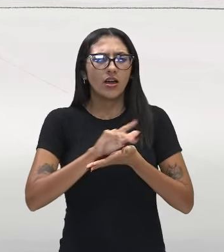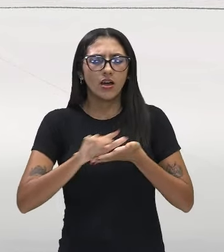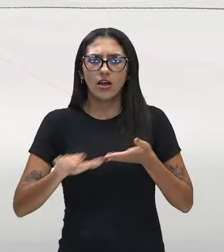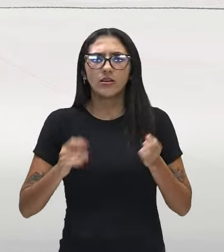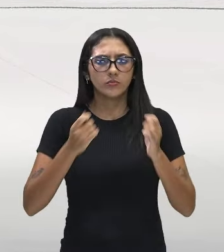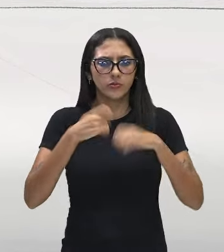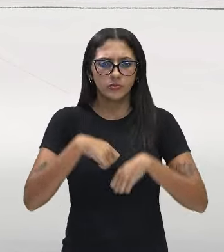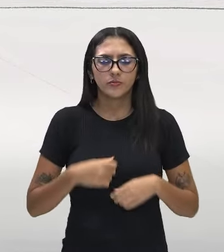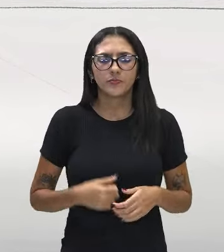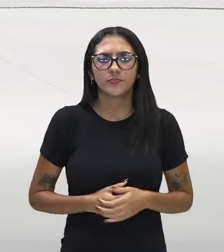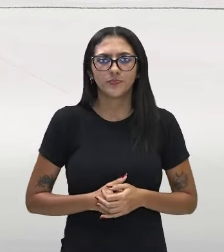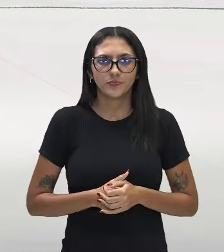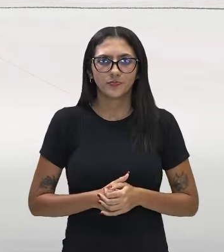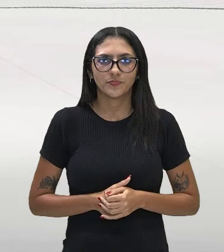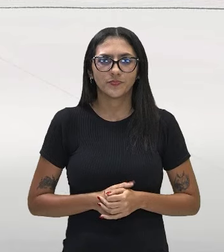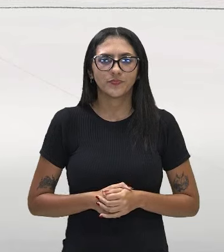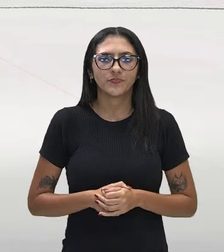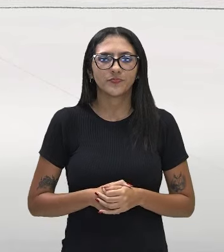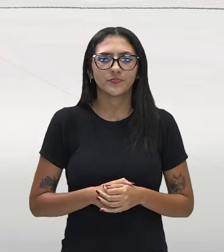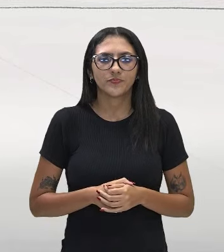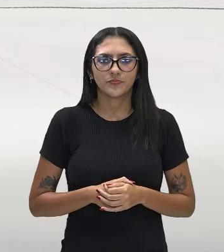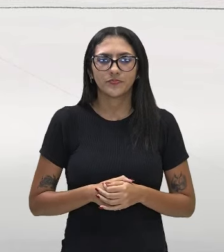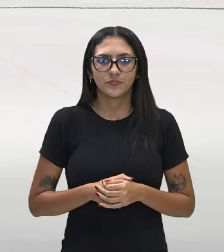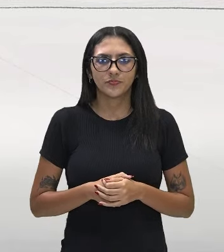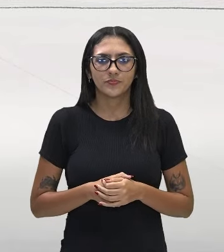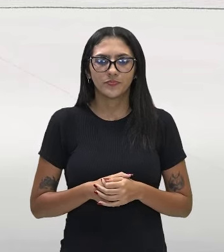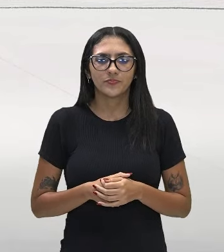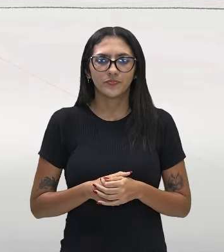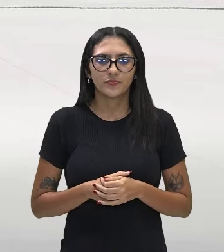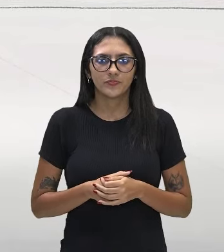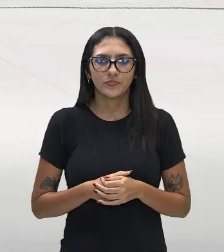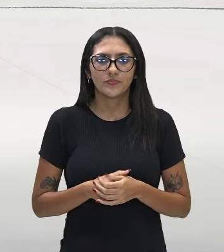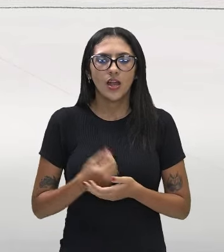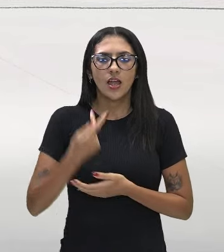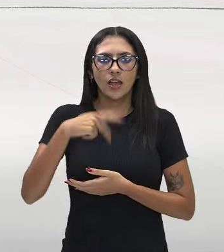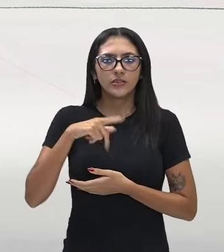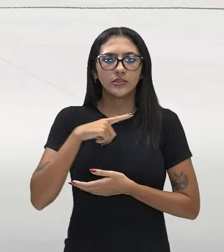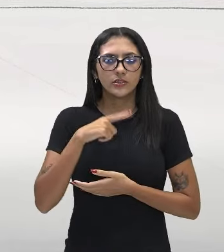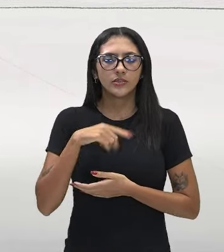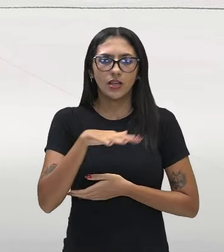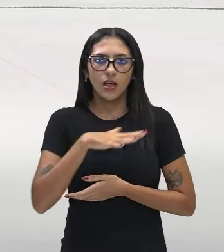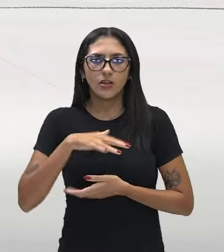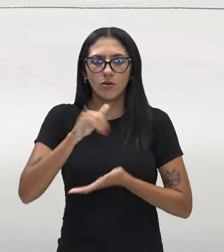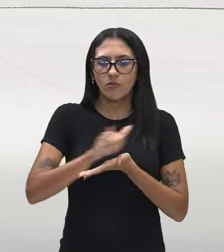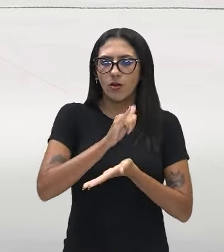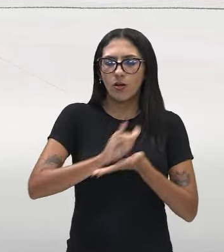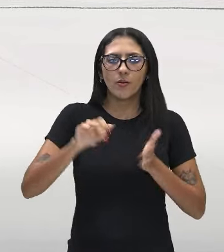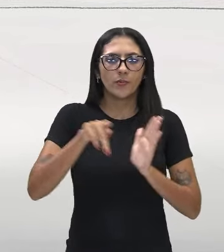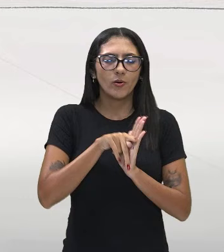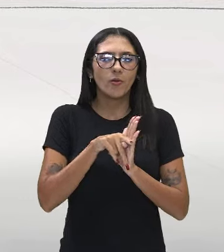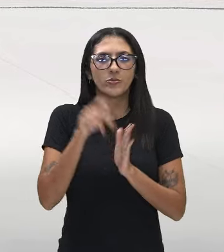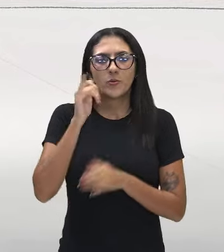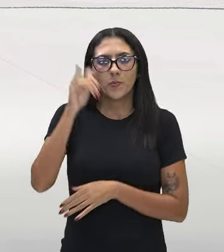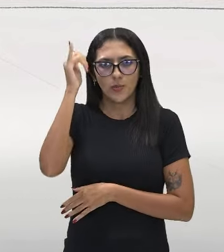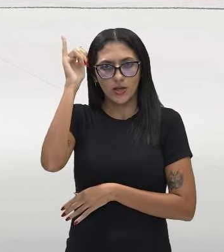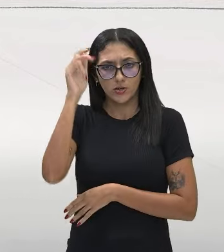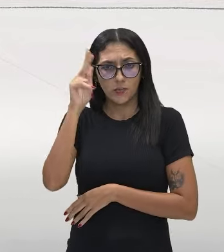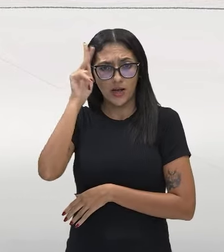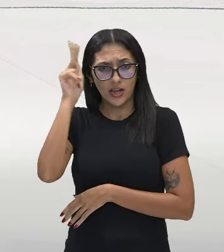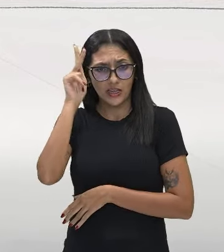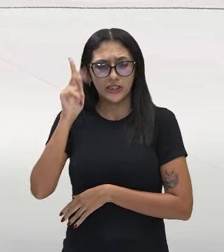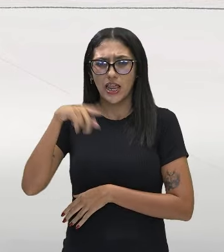de um festival, não é isso? Exatamente. Aqui acontece, neste cenário que nós estamos, acontece o Festival Folclórico de Parintins, que é um